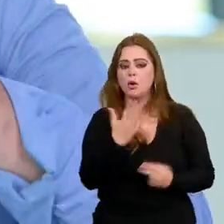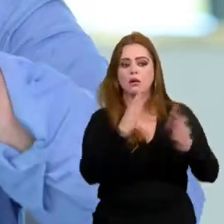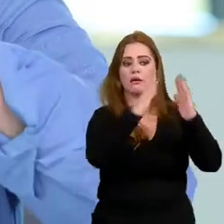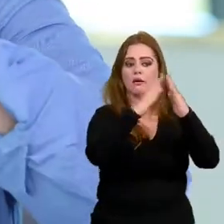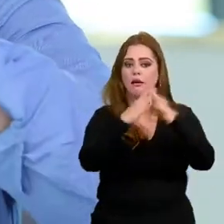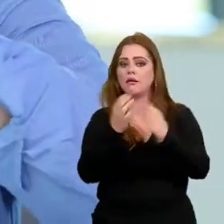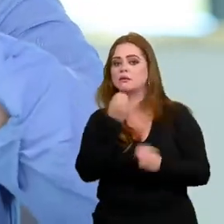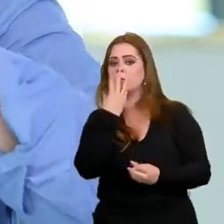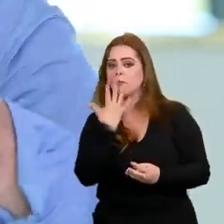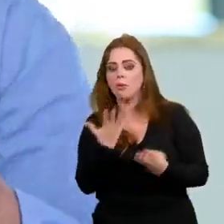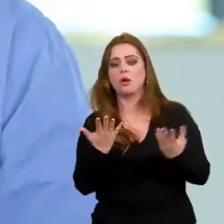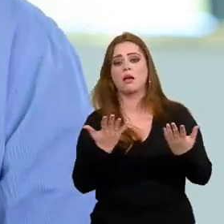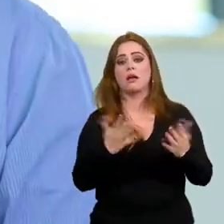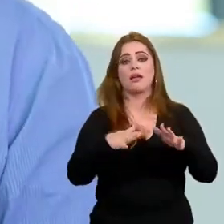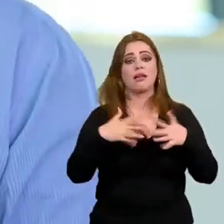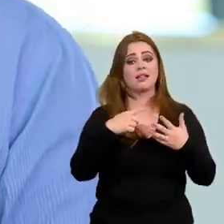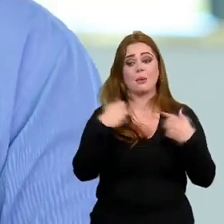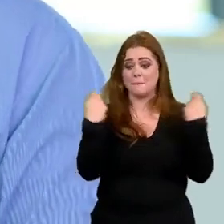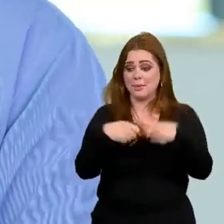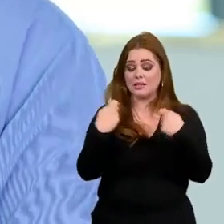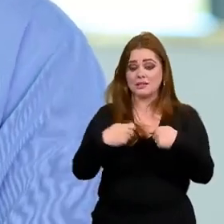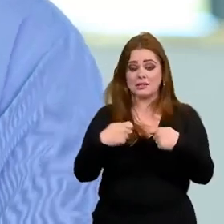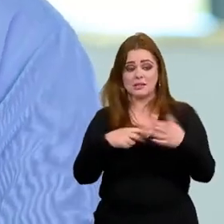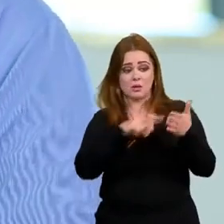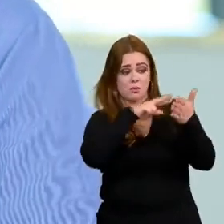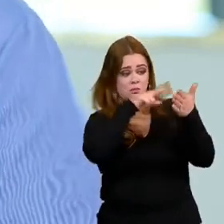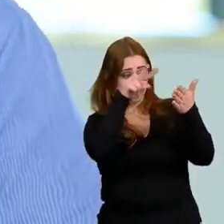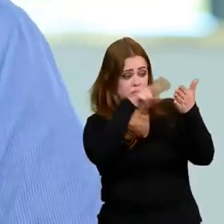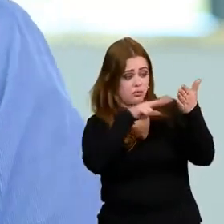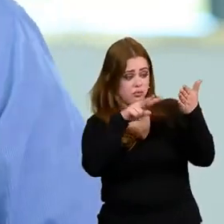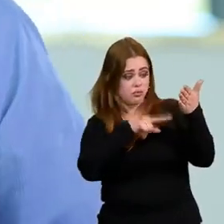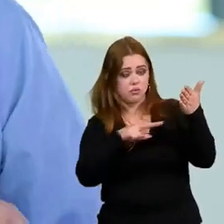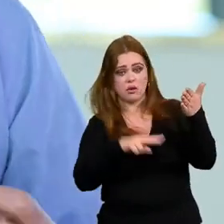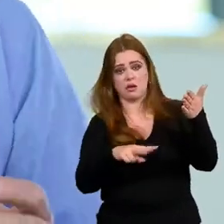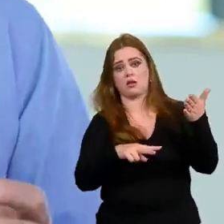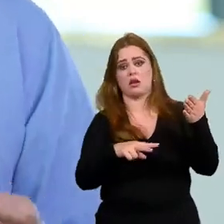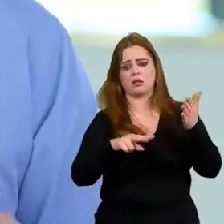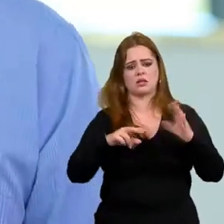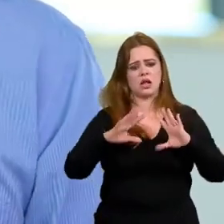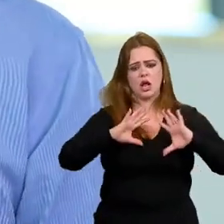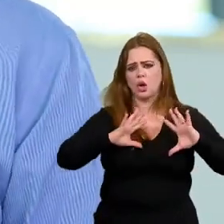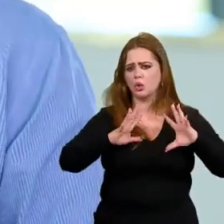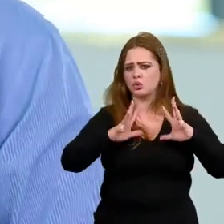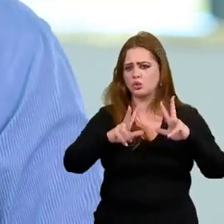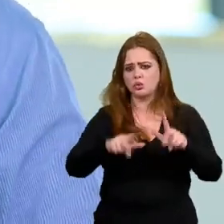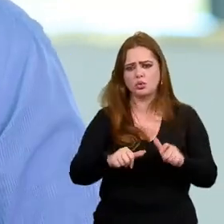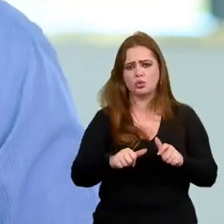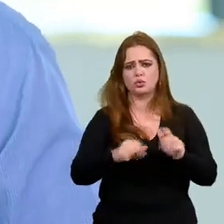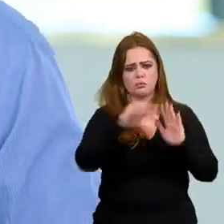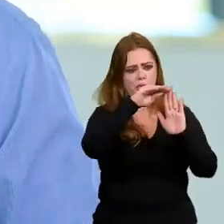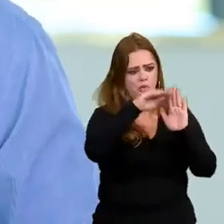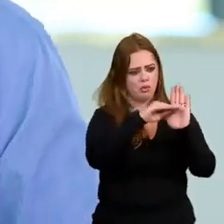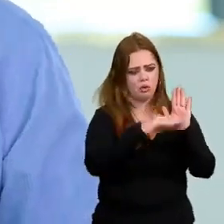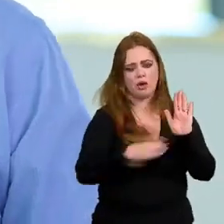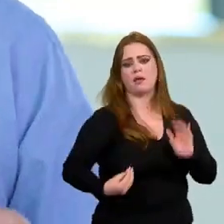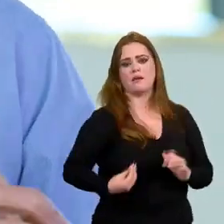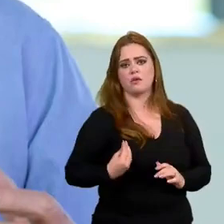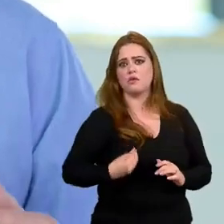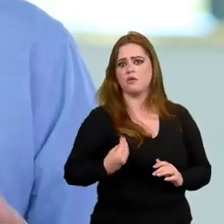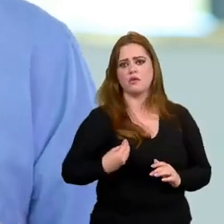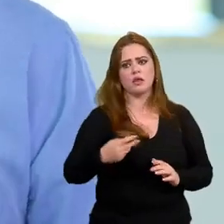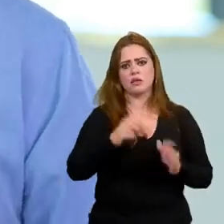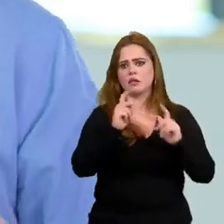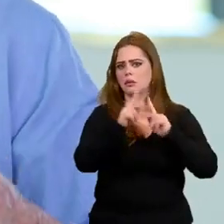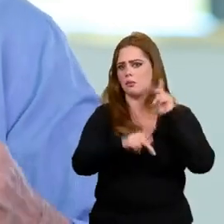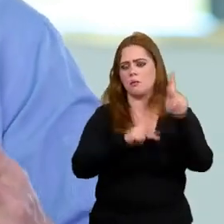é preciso analisar um conjunto inteiro da qualidade de vida da sociedade para a gente poder chegar na Amazônia e